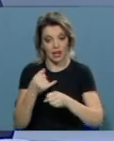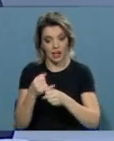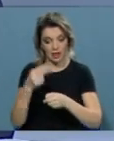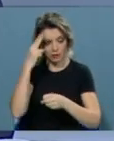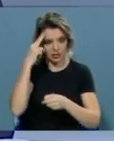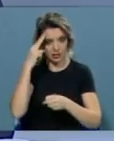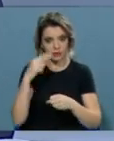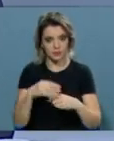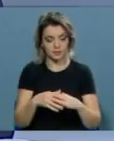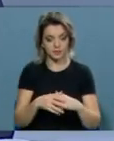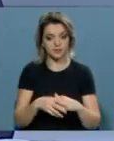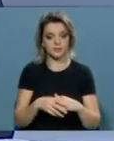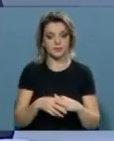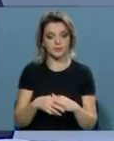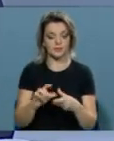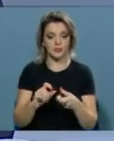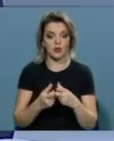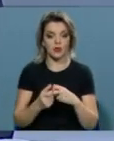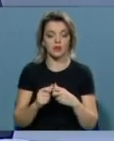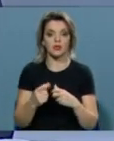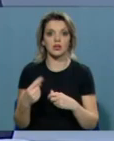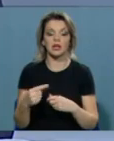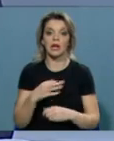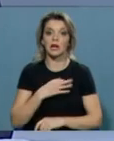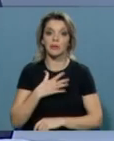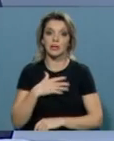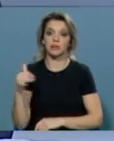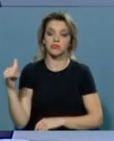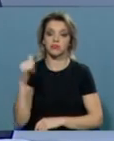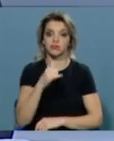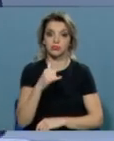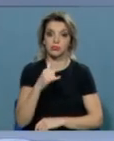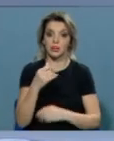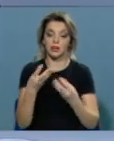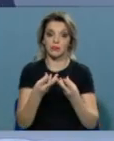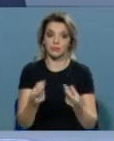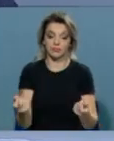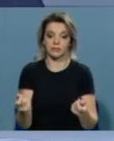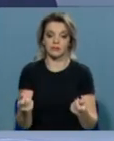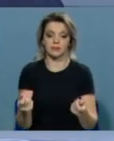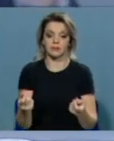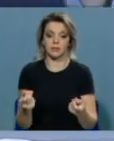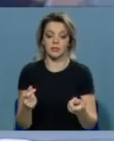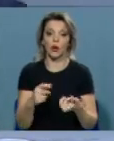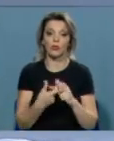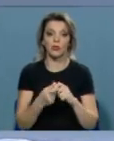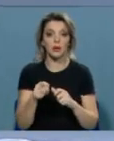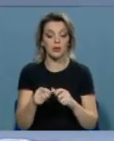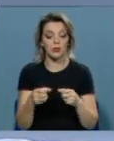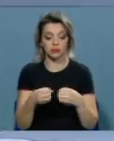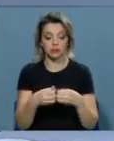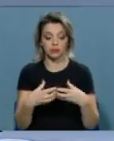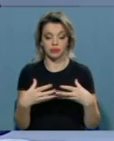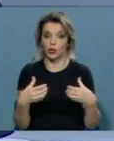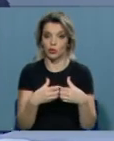que o destino que tem um problema adicional pelas companhias aéreas que vão que falir os problemas são vão ali eu vou larga